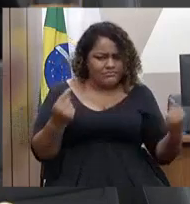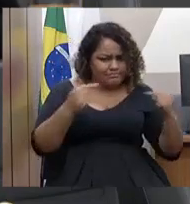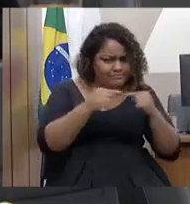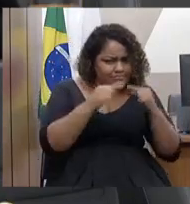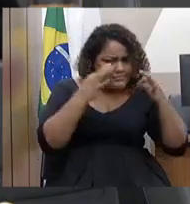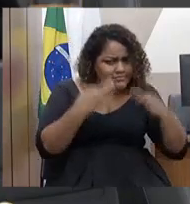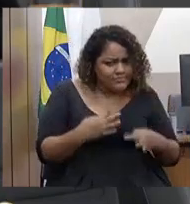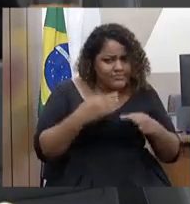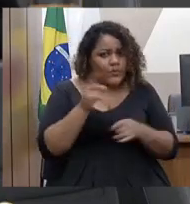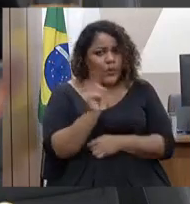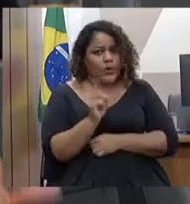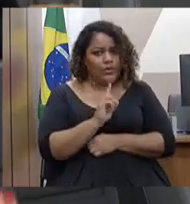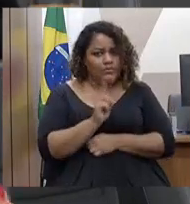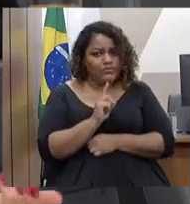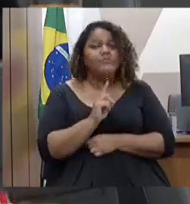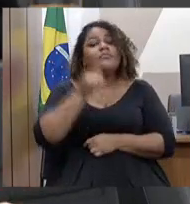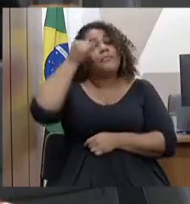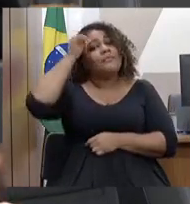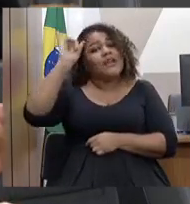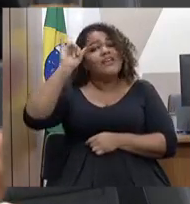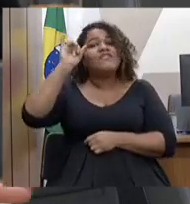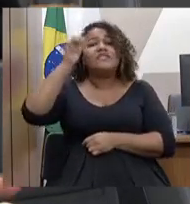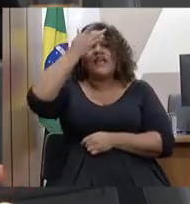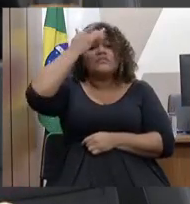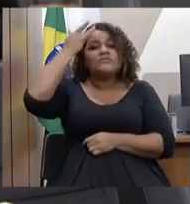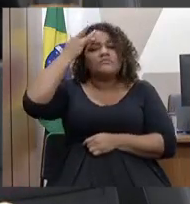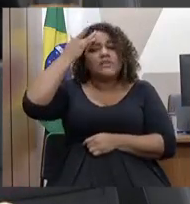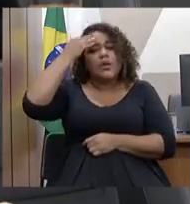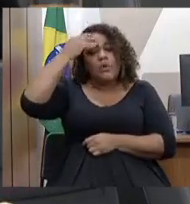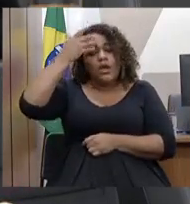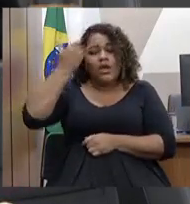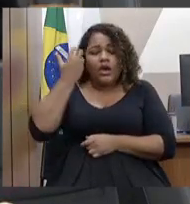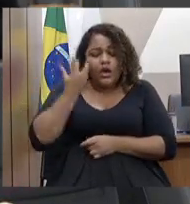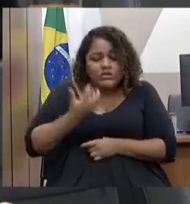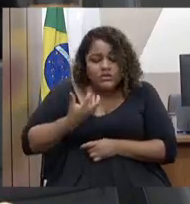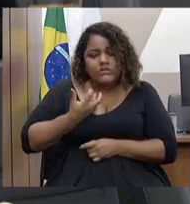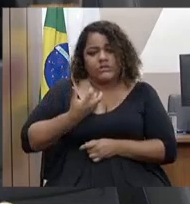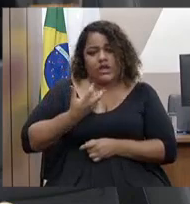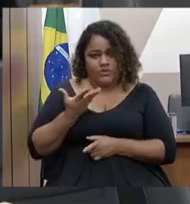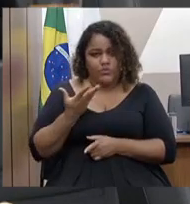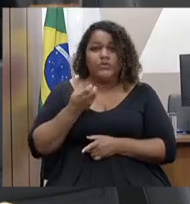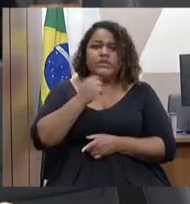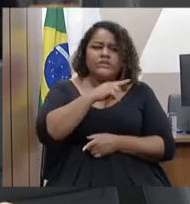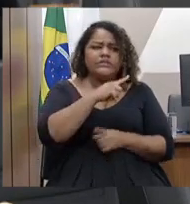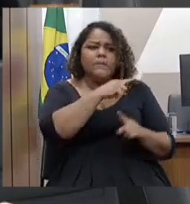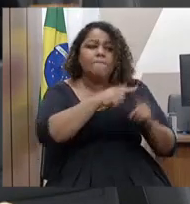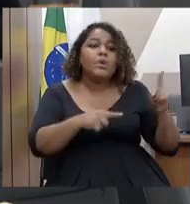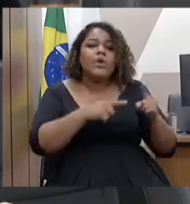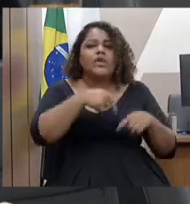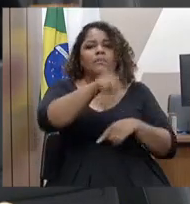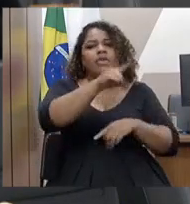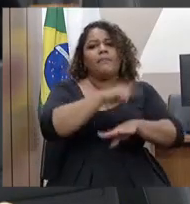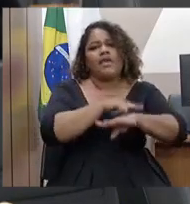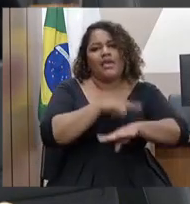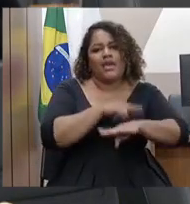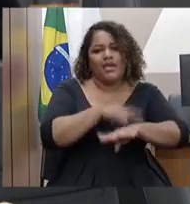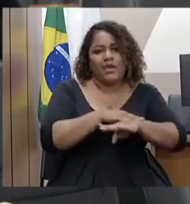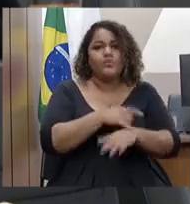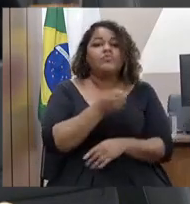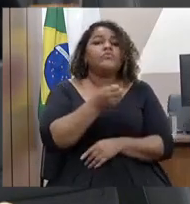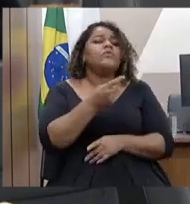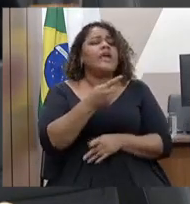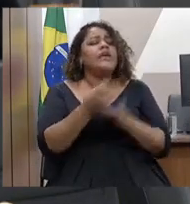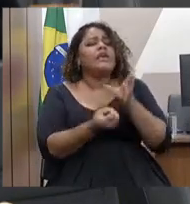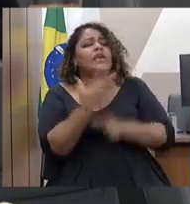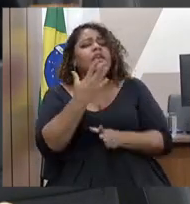para impedir a fadiga mental a exigência de horas extras se há restrições às idas aos banheiros como são as feridas as metas de produtividade